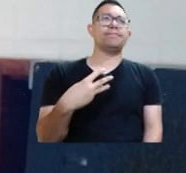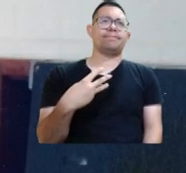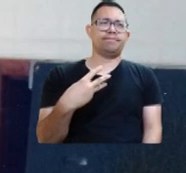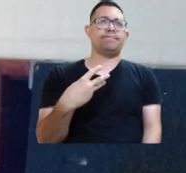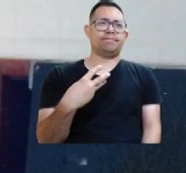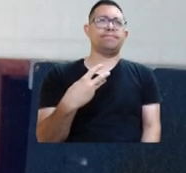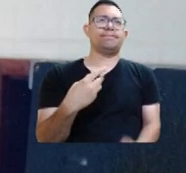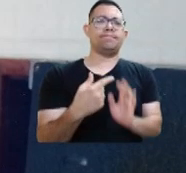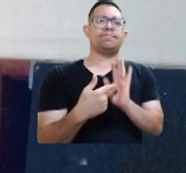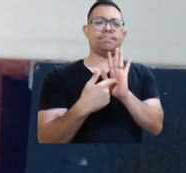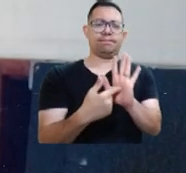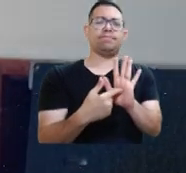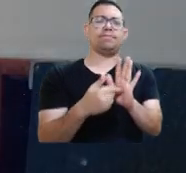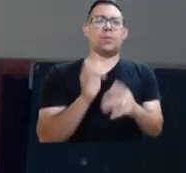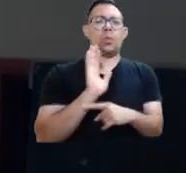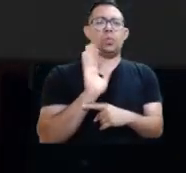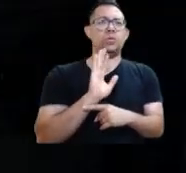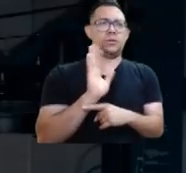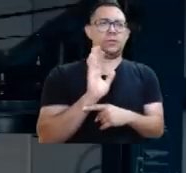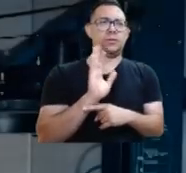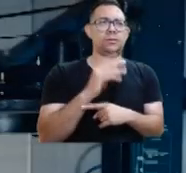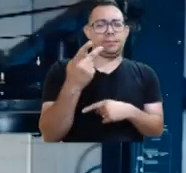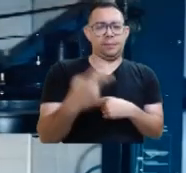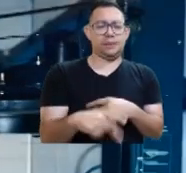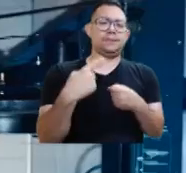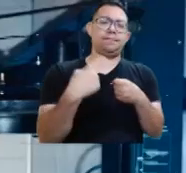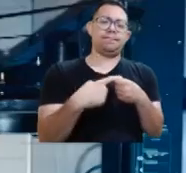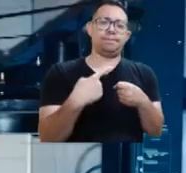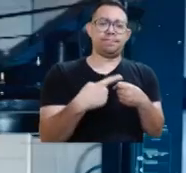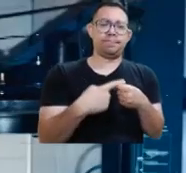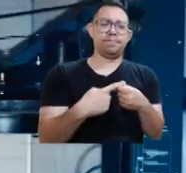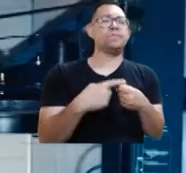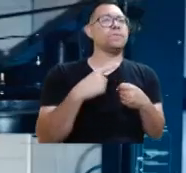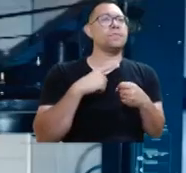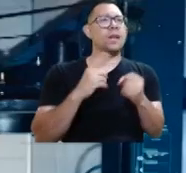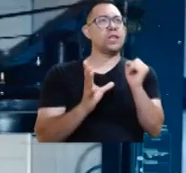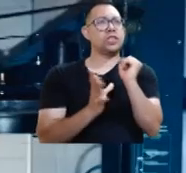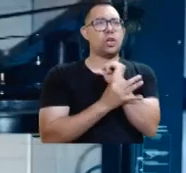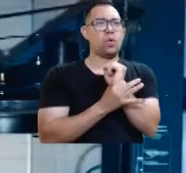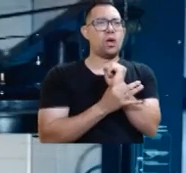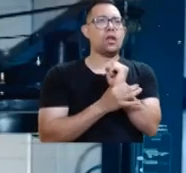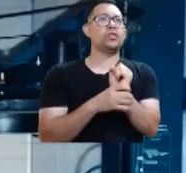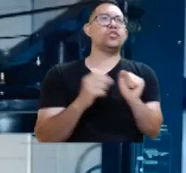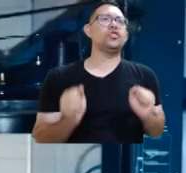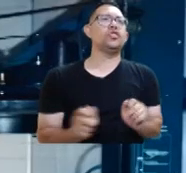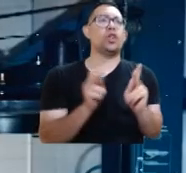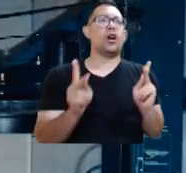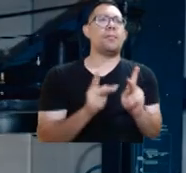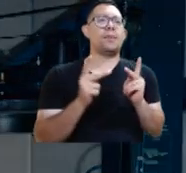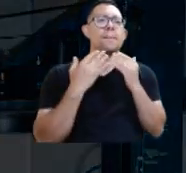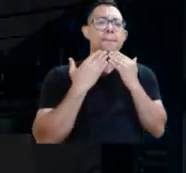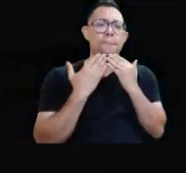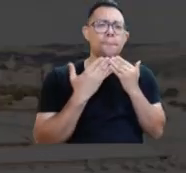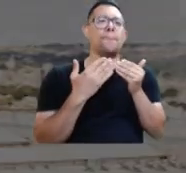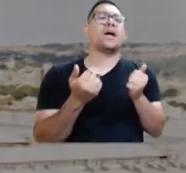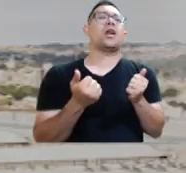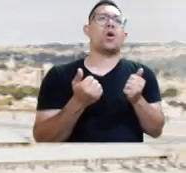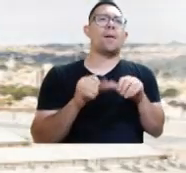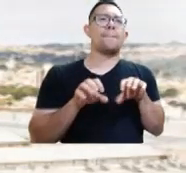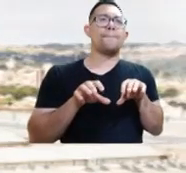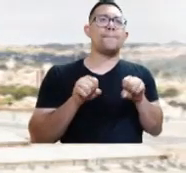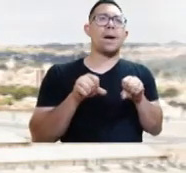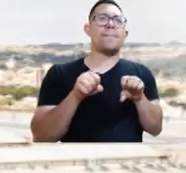1993 impactou diretamente os cinemas da cidade. Devido à comodidade e segurança, os cinemas do shopping